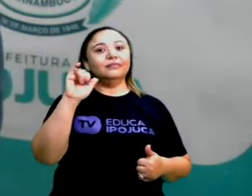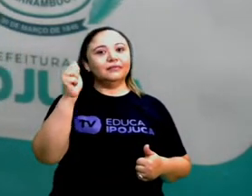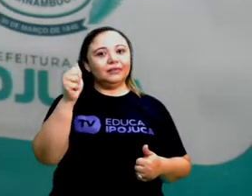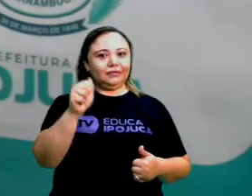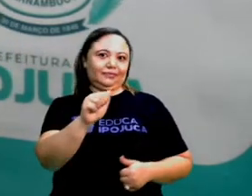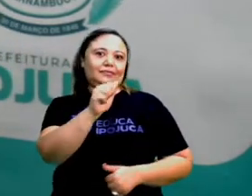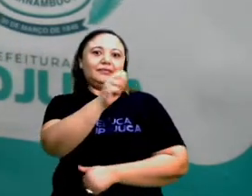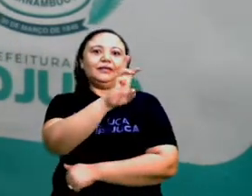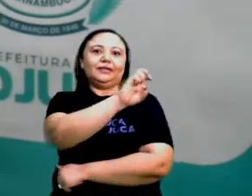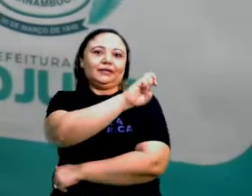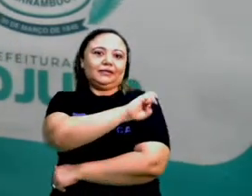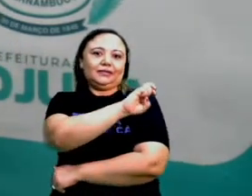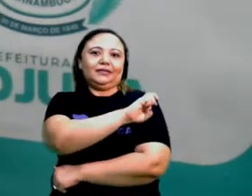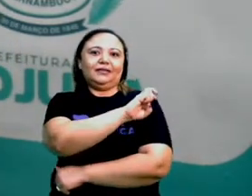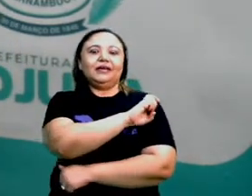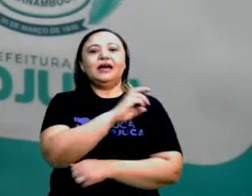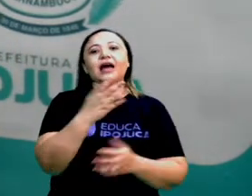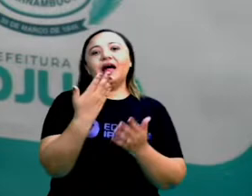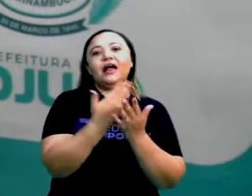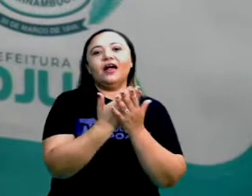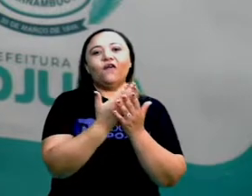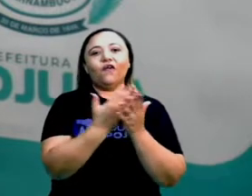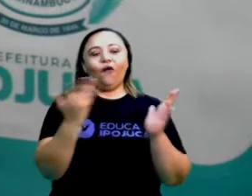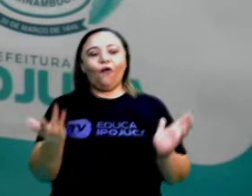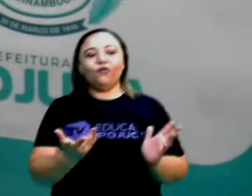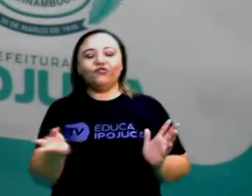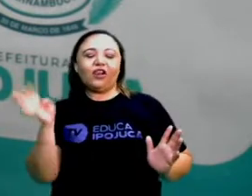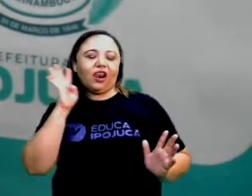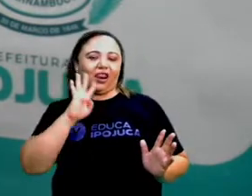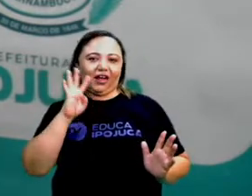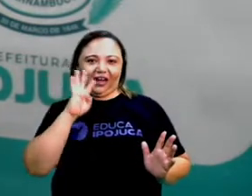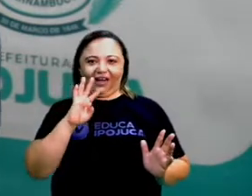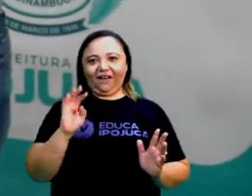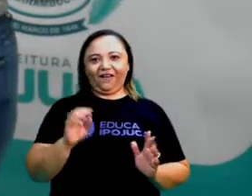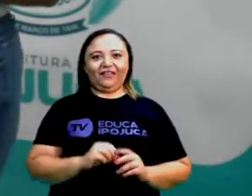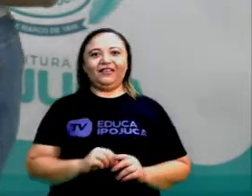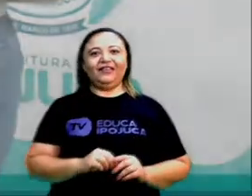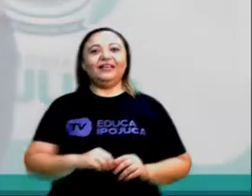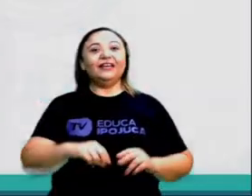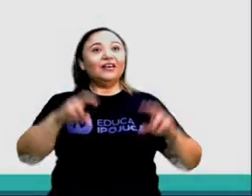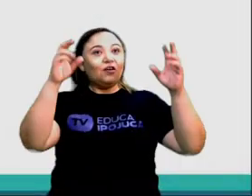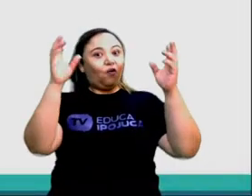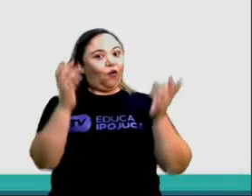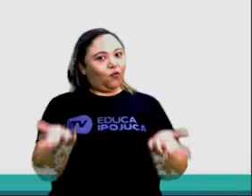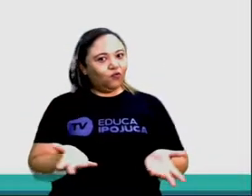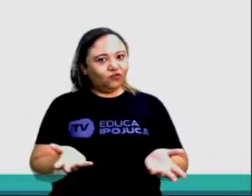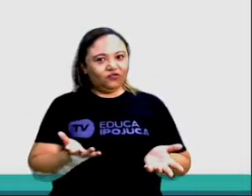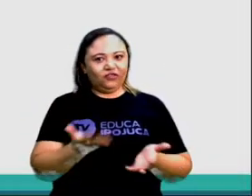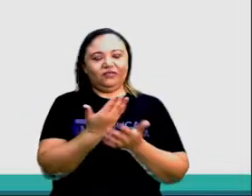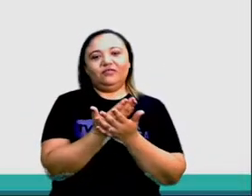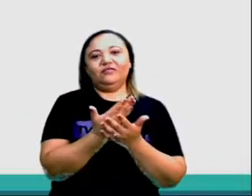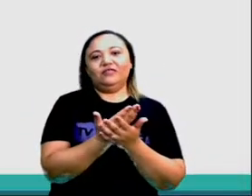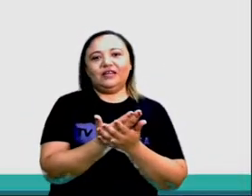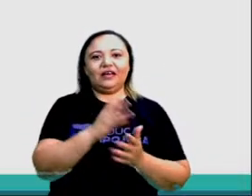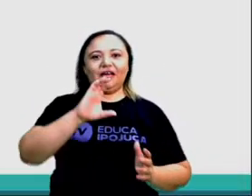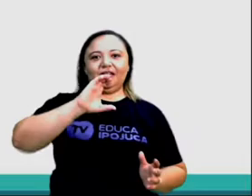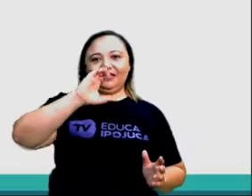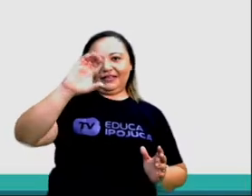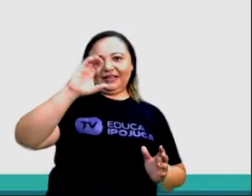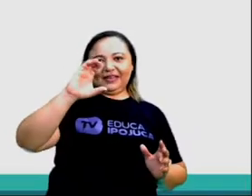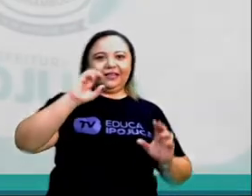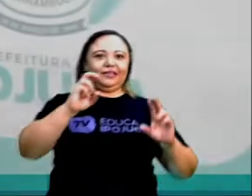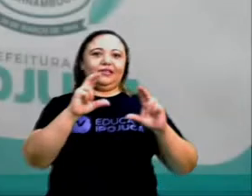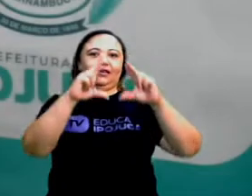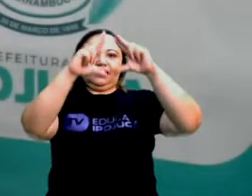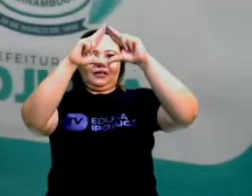de hoje da TV Ipojuca está muito legal, tá certo? Vamos ver de ciência consumo consciente,